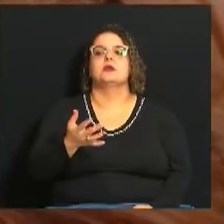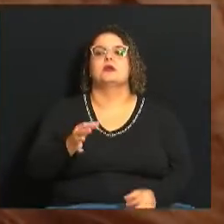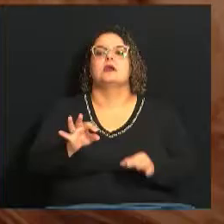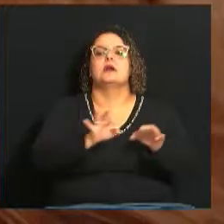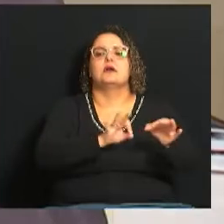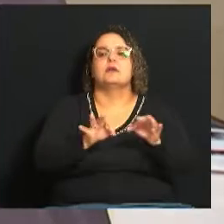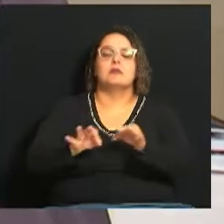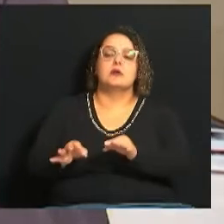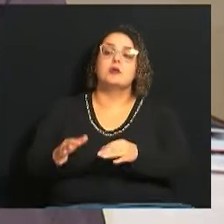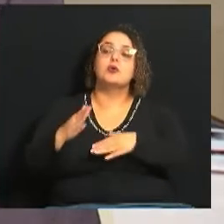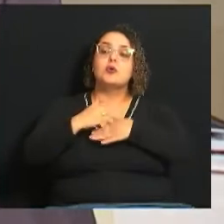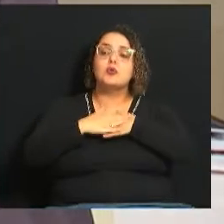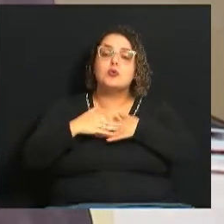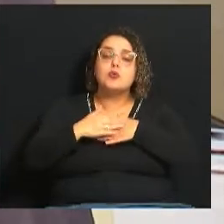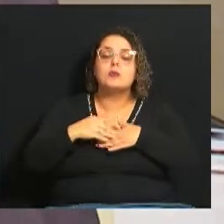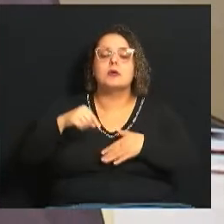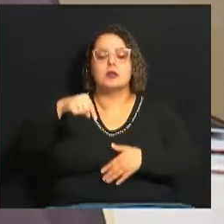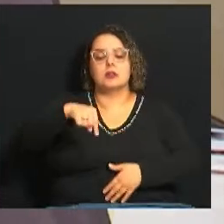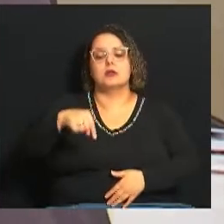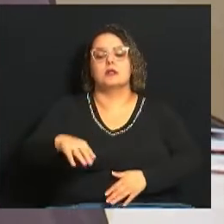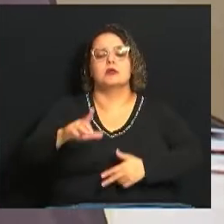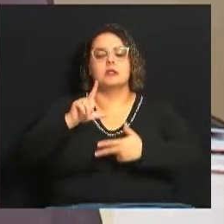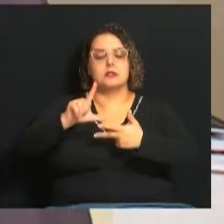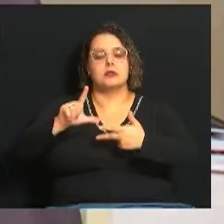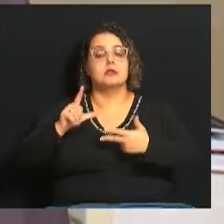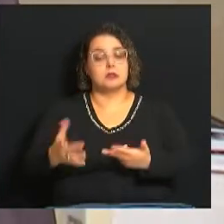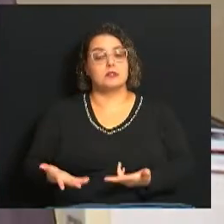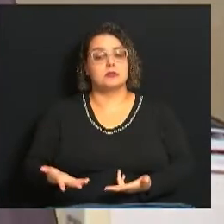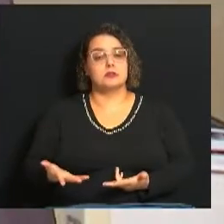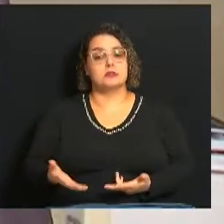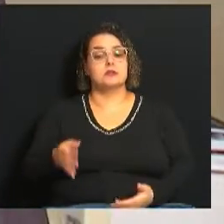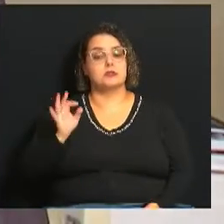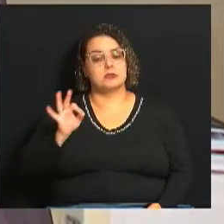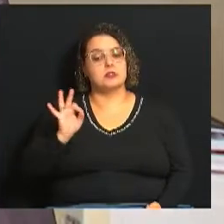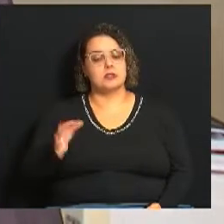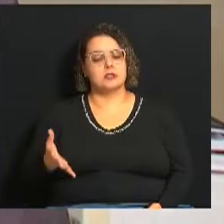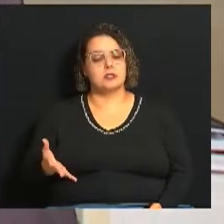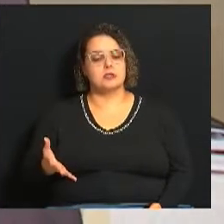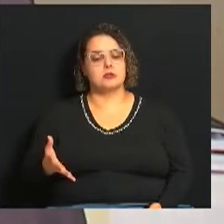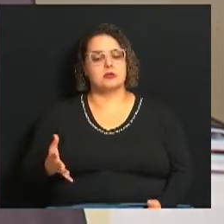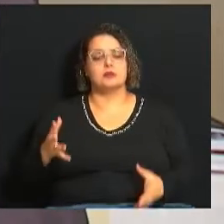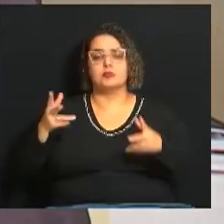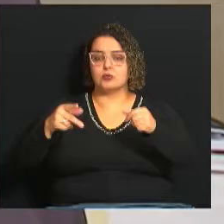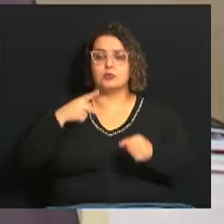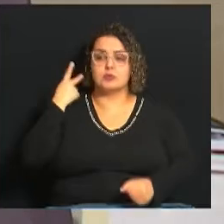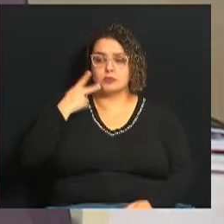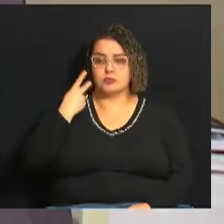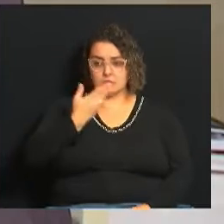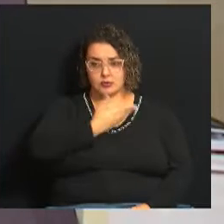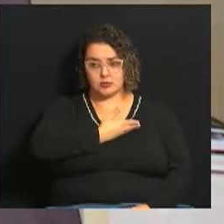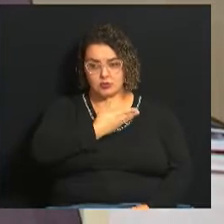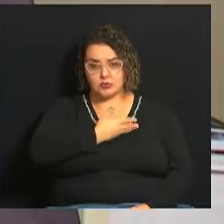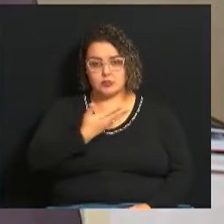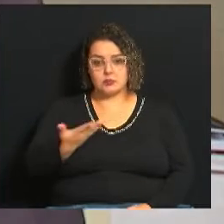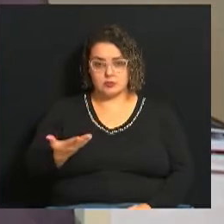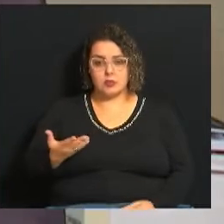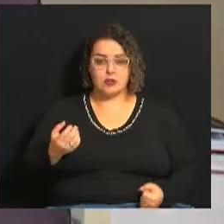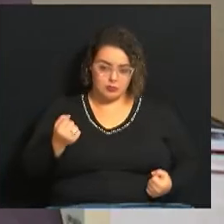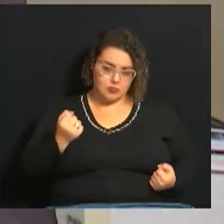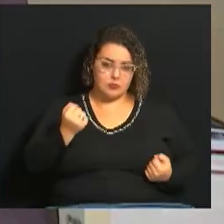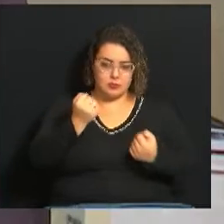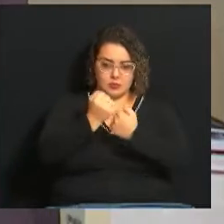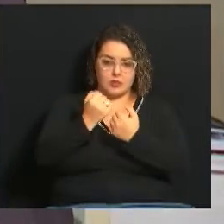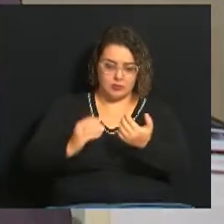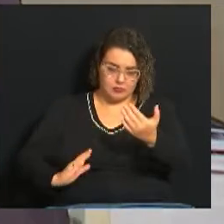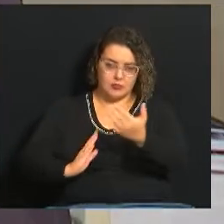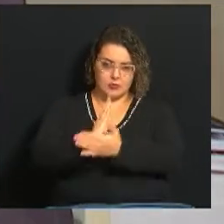com muito carinho dentro dessa Casa Legislativa e, com certeza, conto com os pares, os meus colegas vereadores, para aprovar esse projeto. E